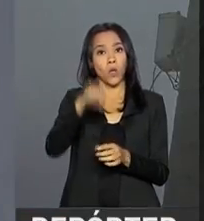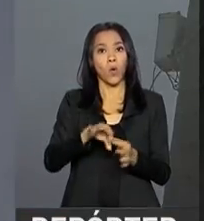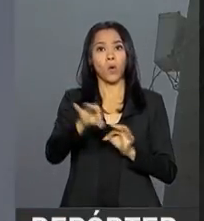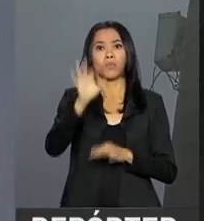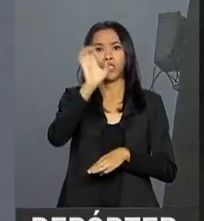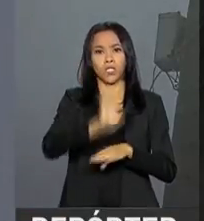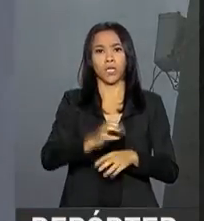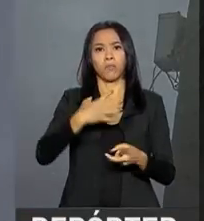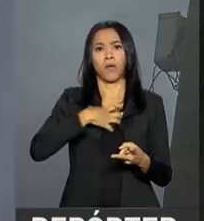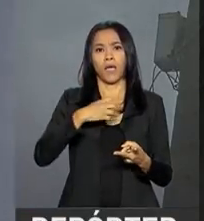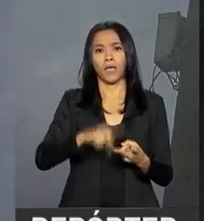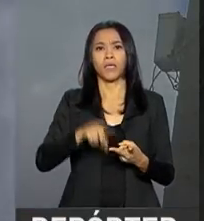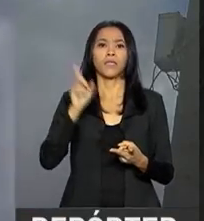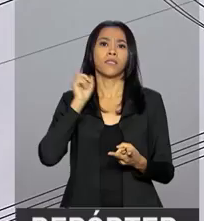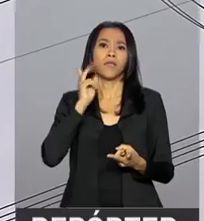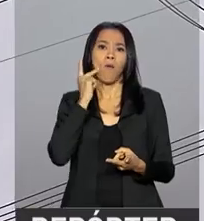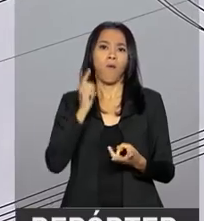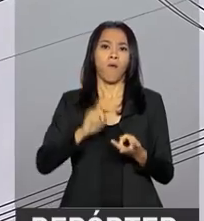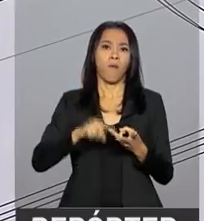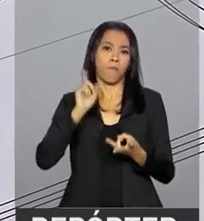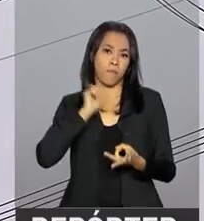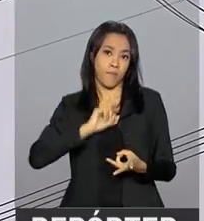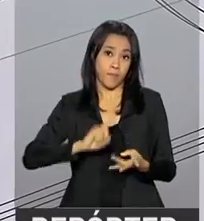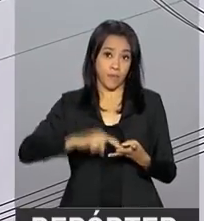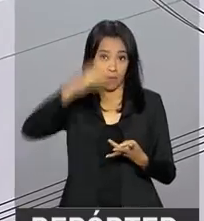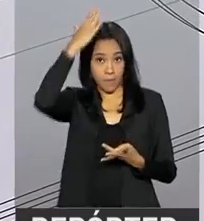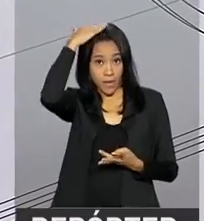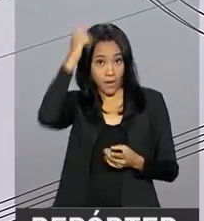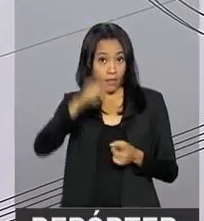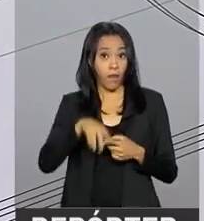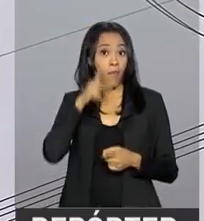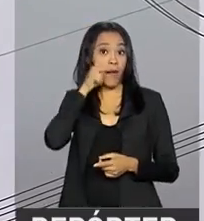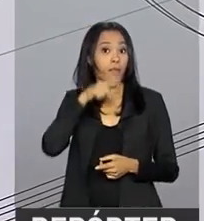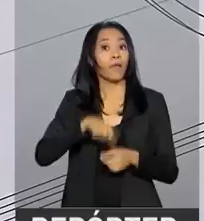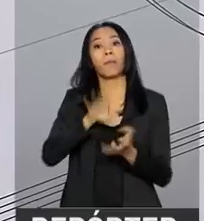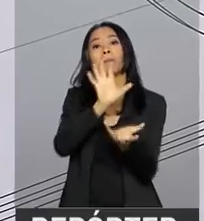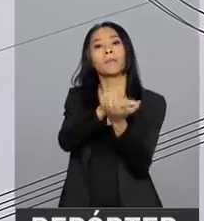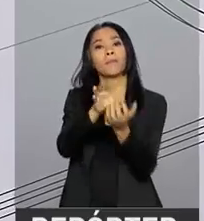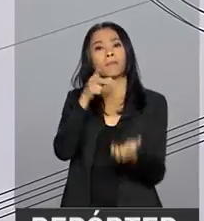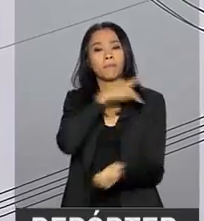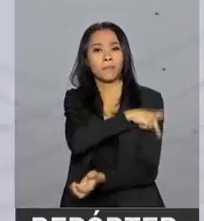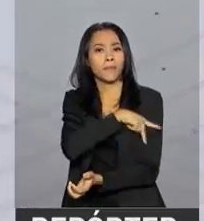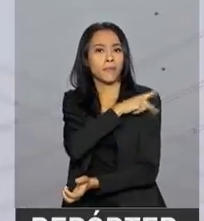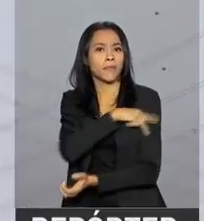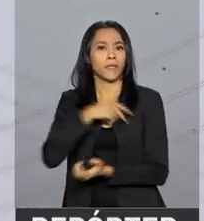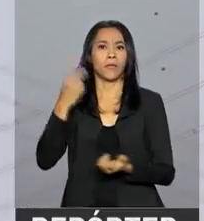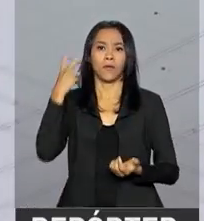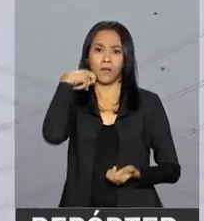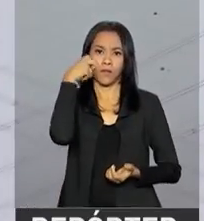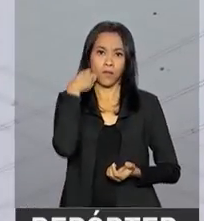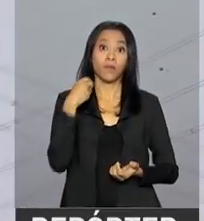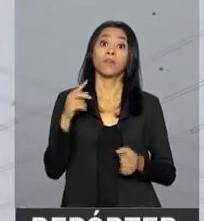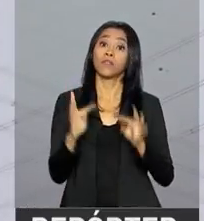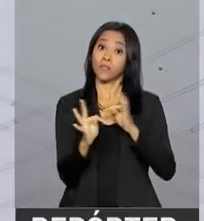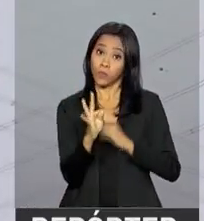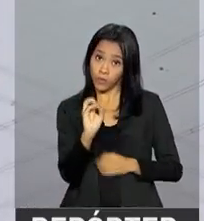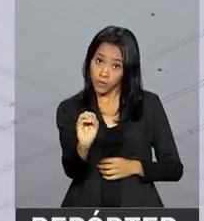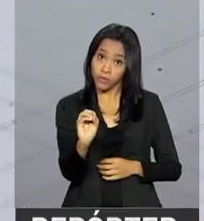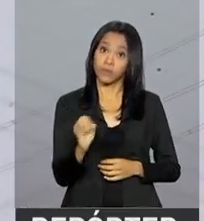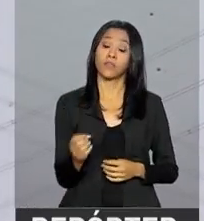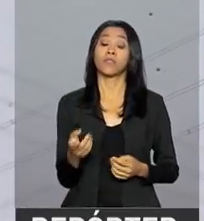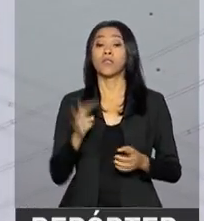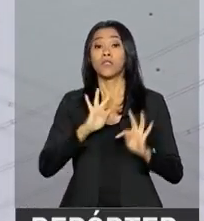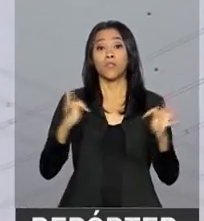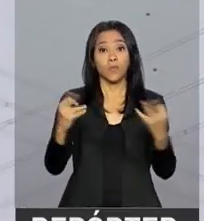da bahia ceará minas gerais pará paraíba pernambuco piauí rio grande do norte e tocantins as novas linhas